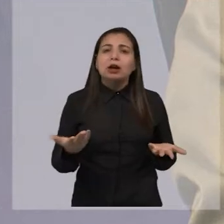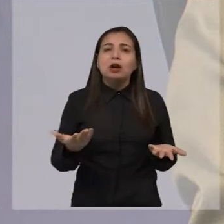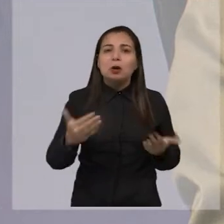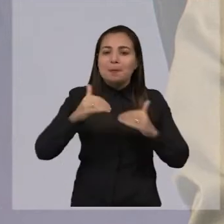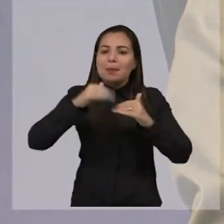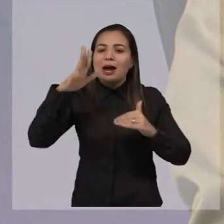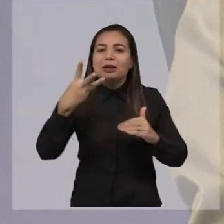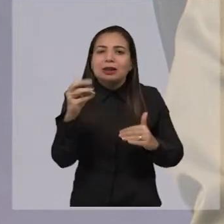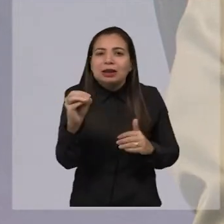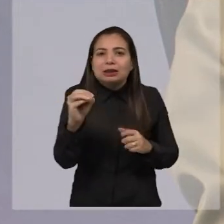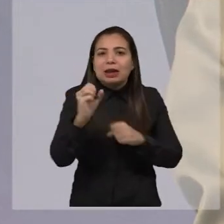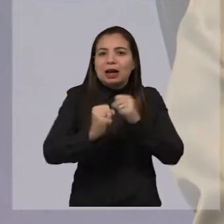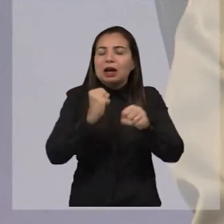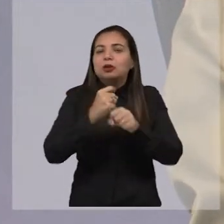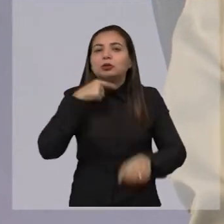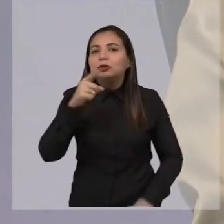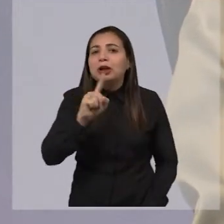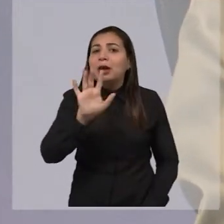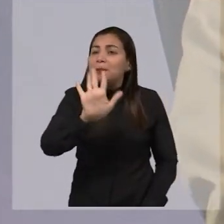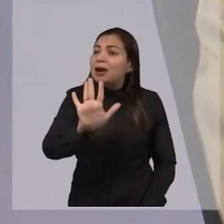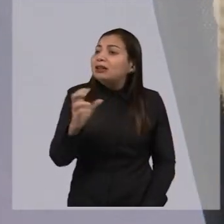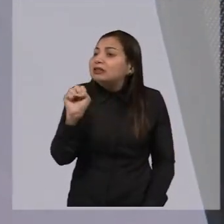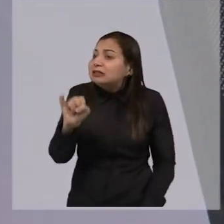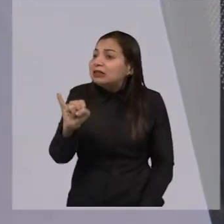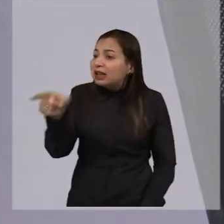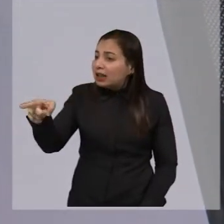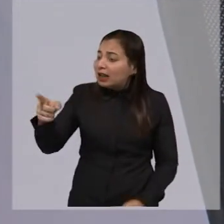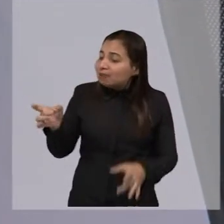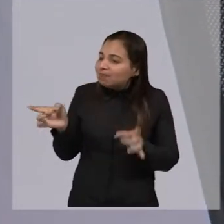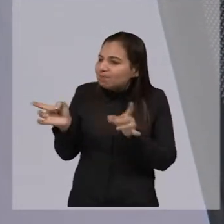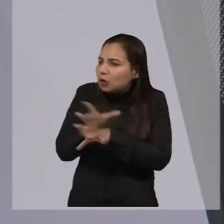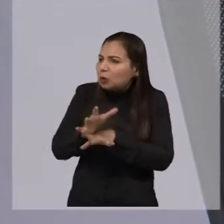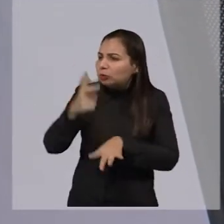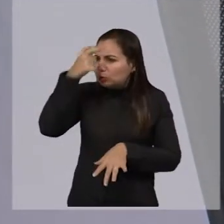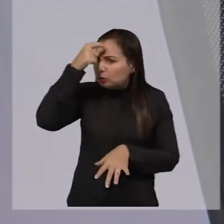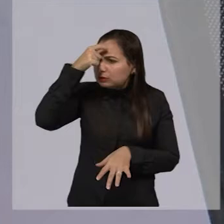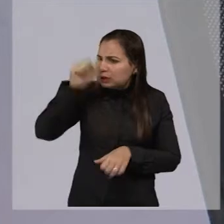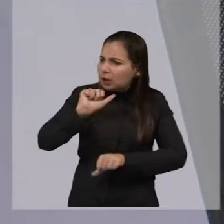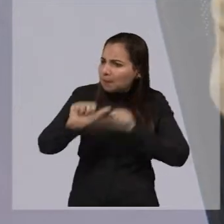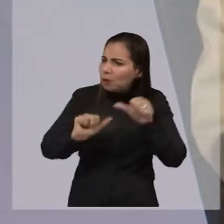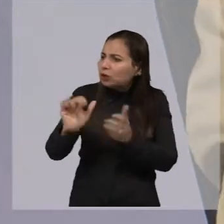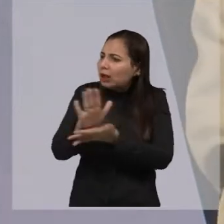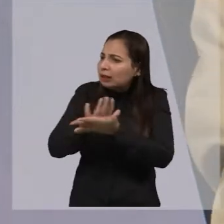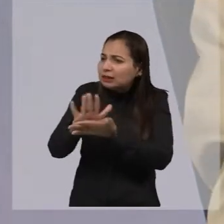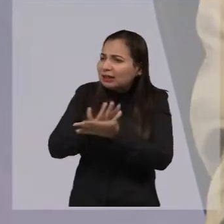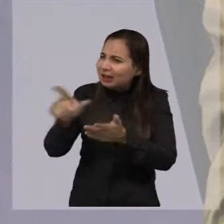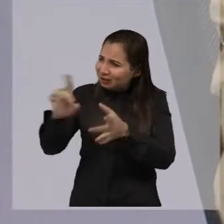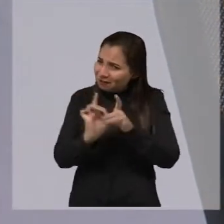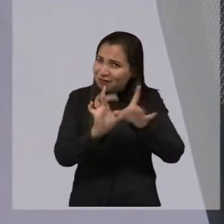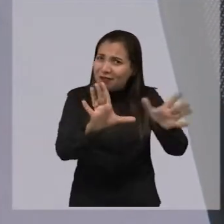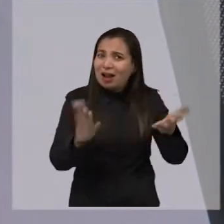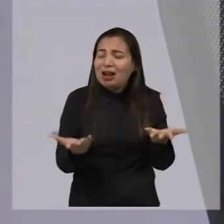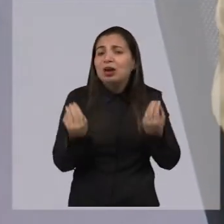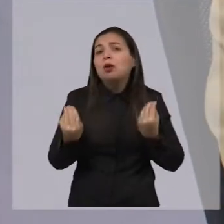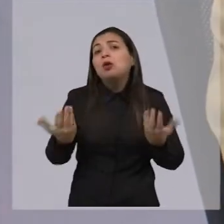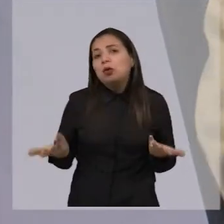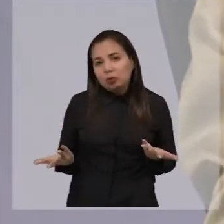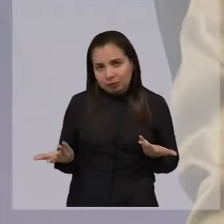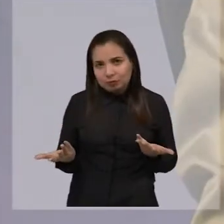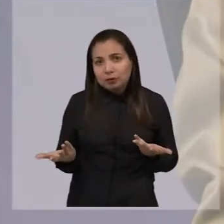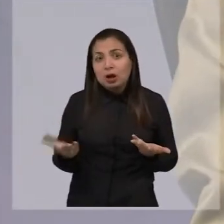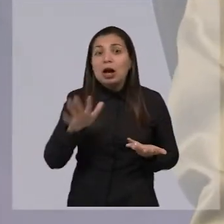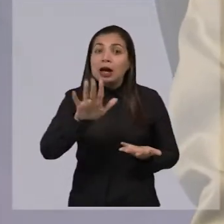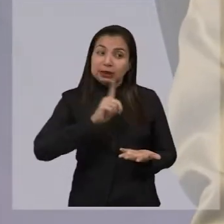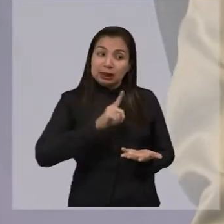por mais de 30 anos. Mas se ele não tiver recuperado, você vai devolver o cara para ele matar de novo? Agora, se tiver recuperado, com 3 anos, tudo bem.